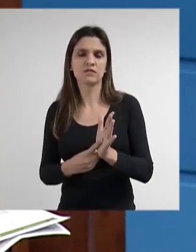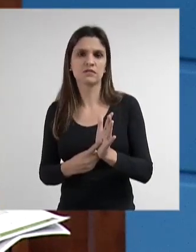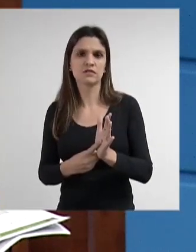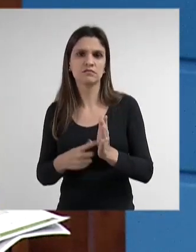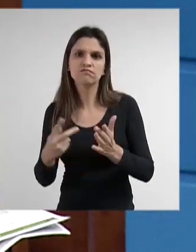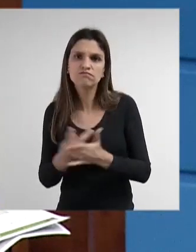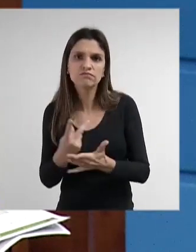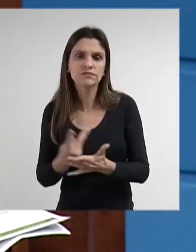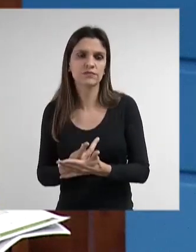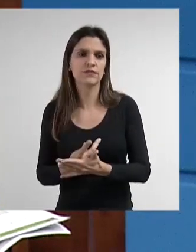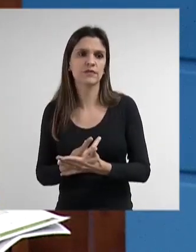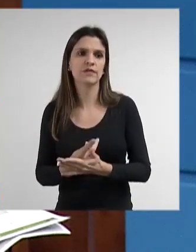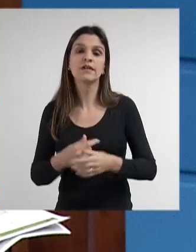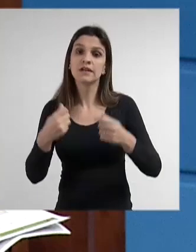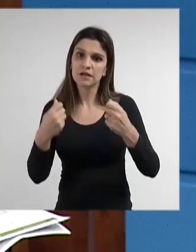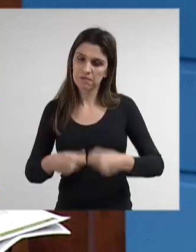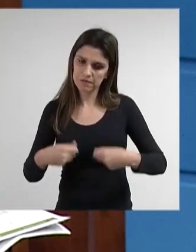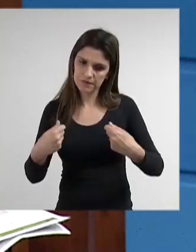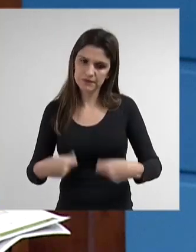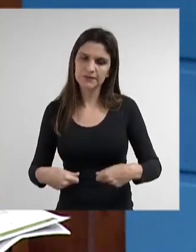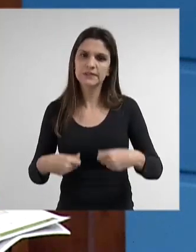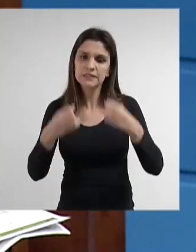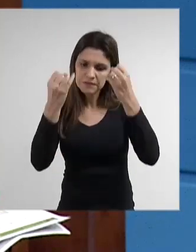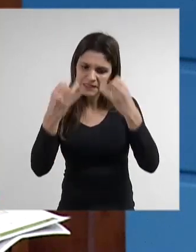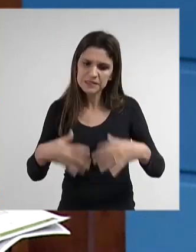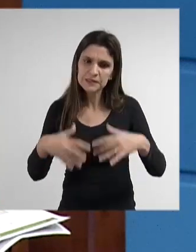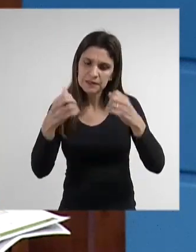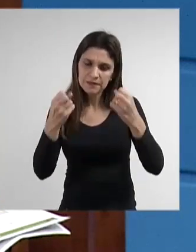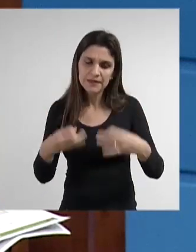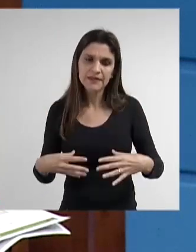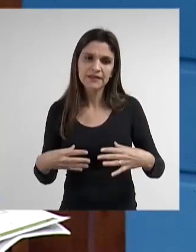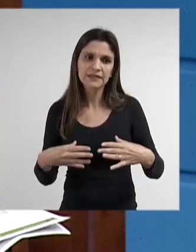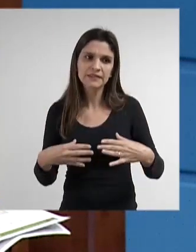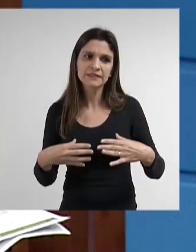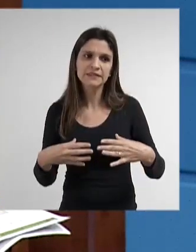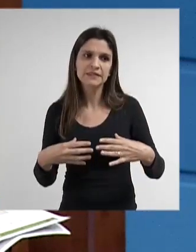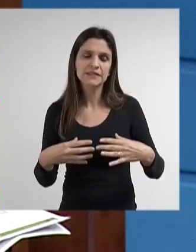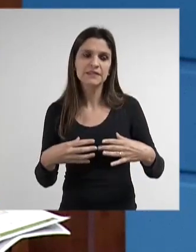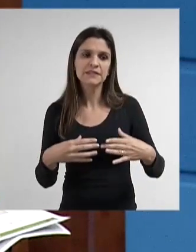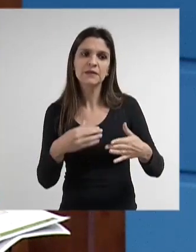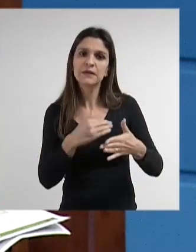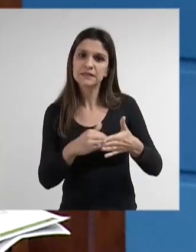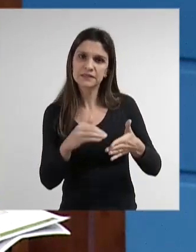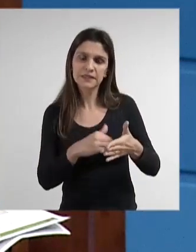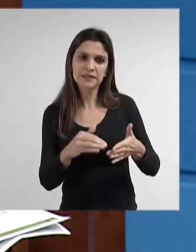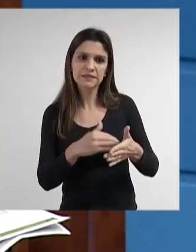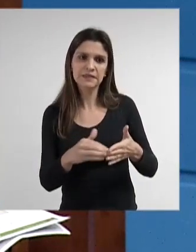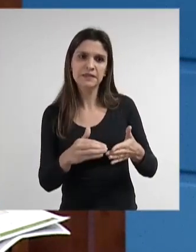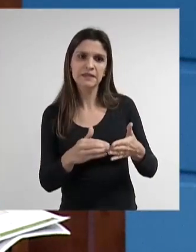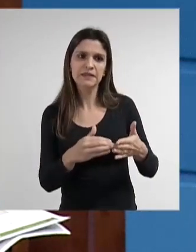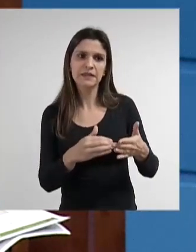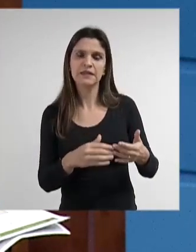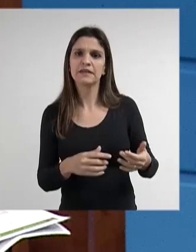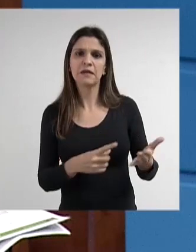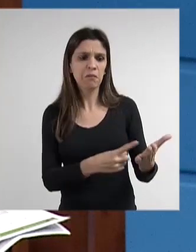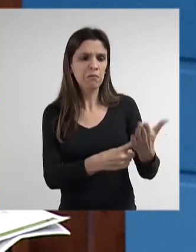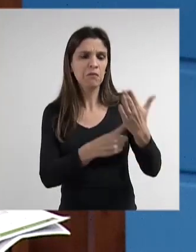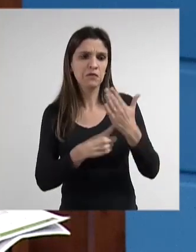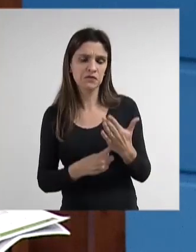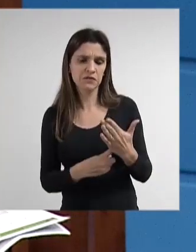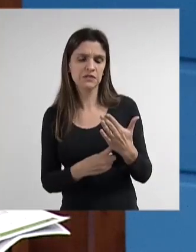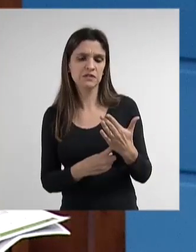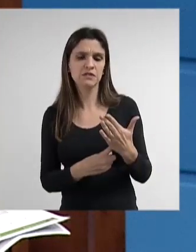uma justificativa melhor da Secretaria de Assistência Social sobre o que, de fato,